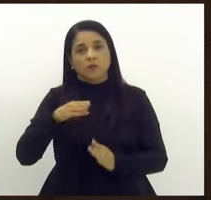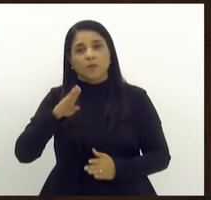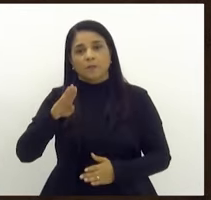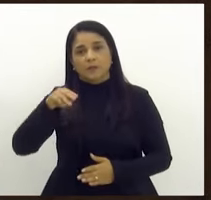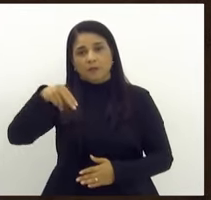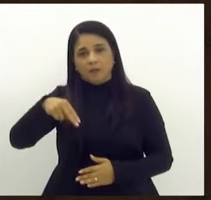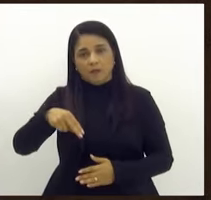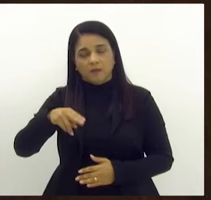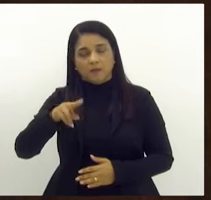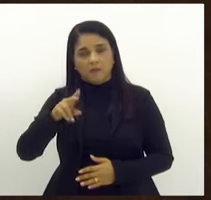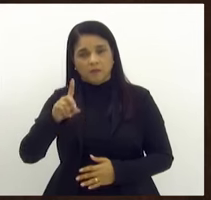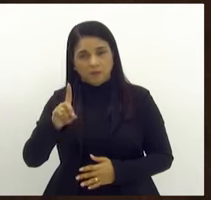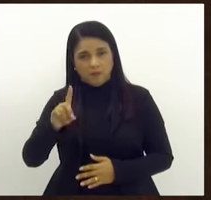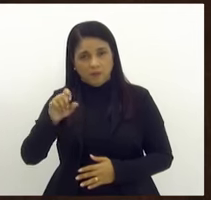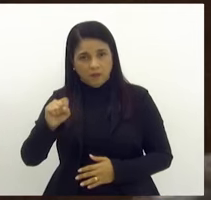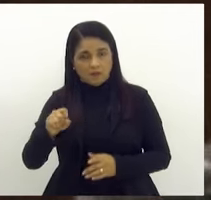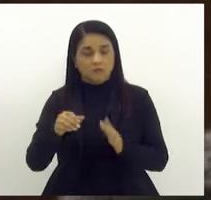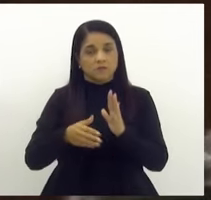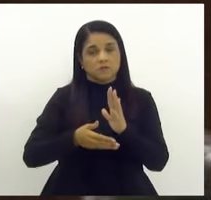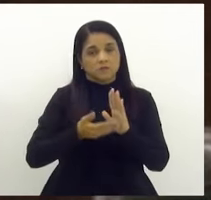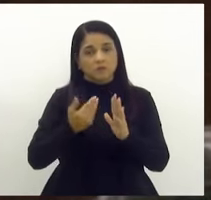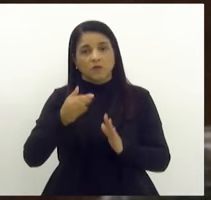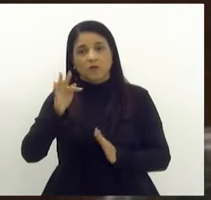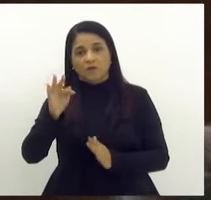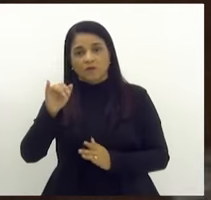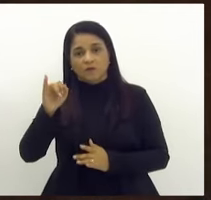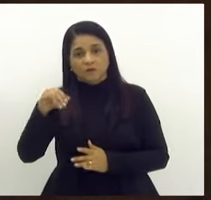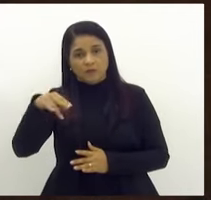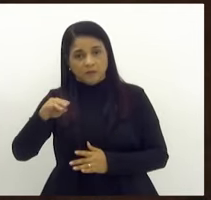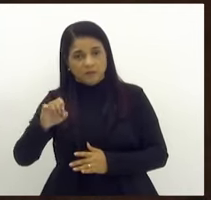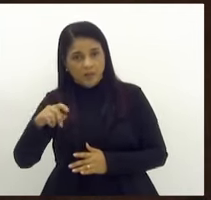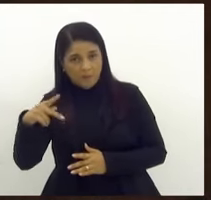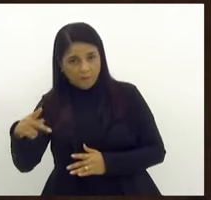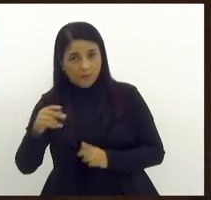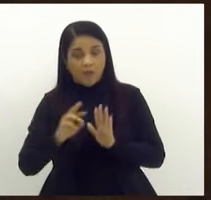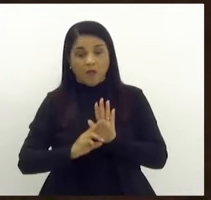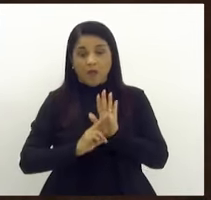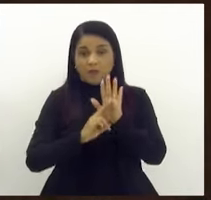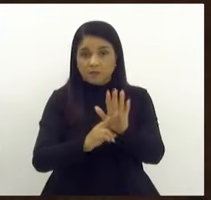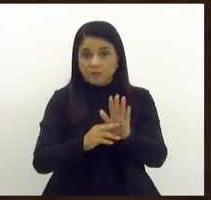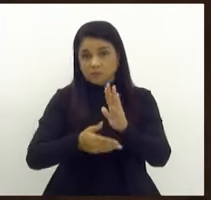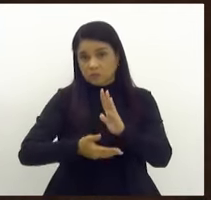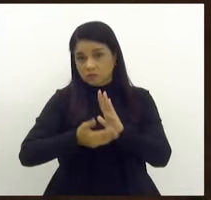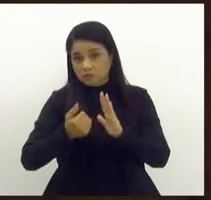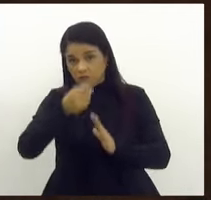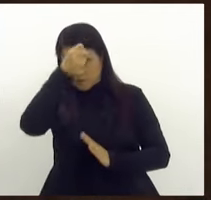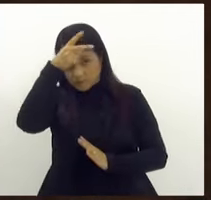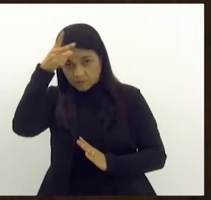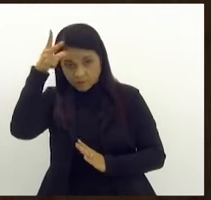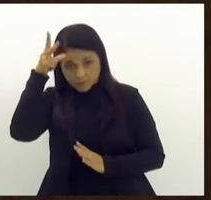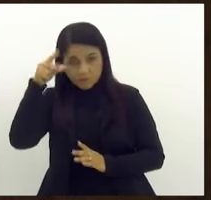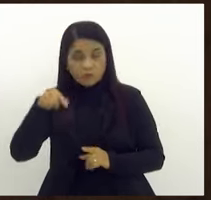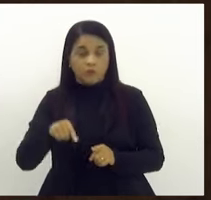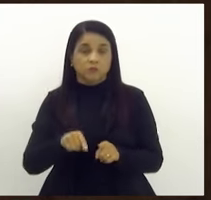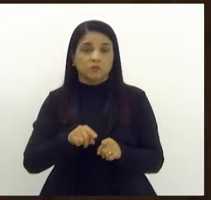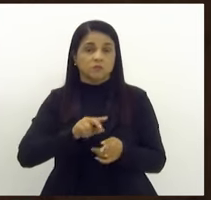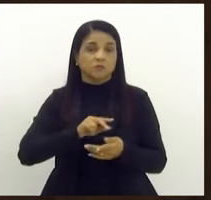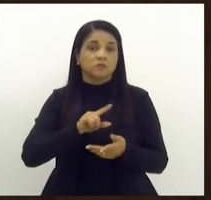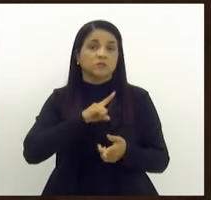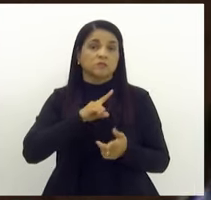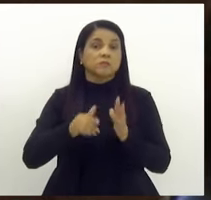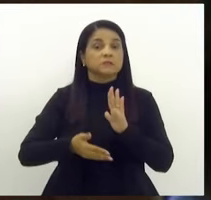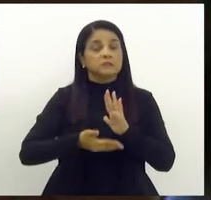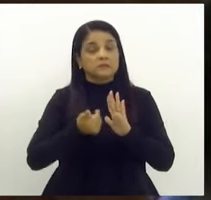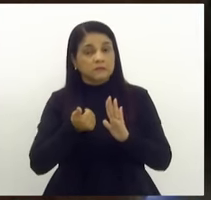conselho consultivo retira o fep retira a representação das prefeituras Fluminenses e retira